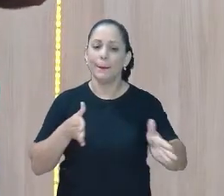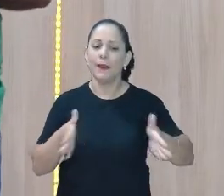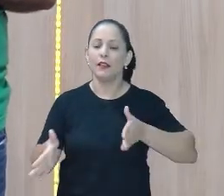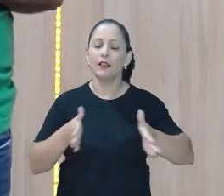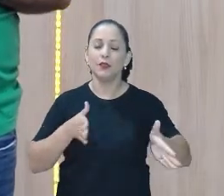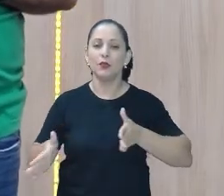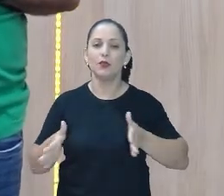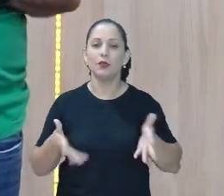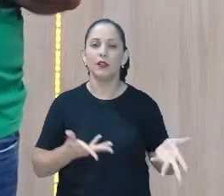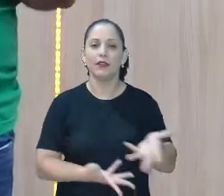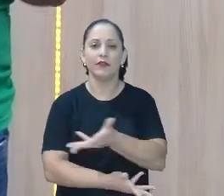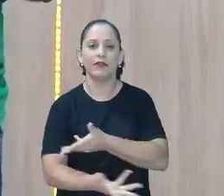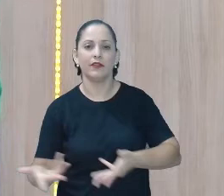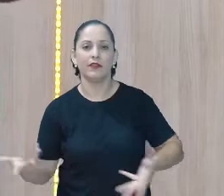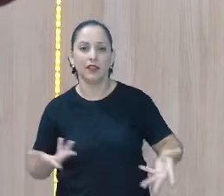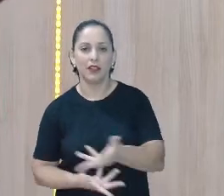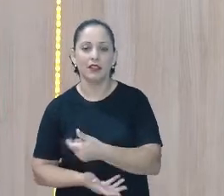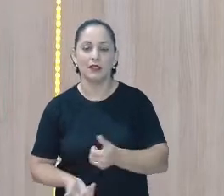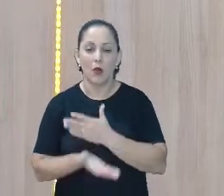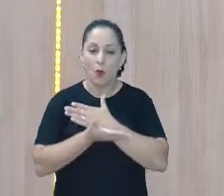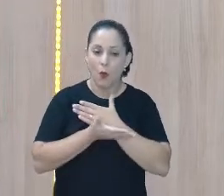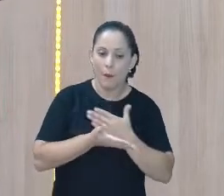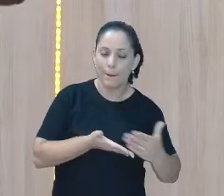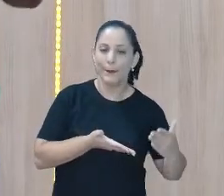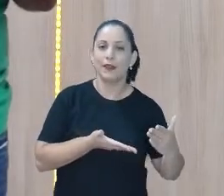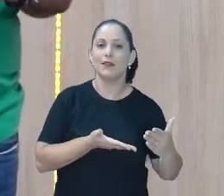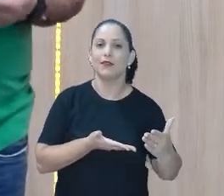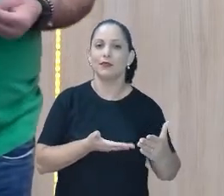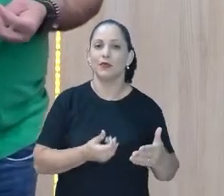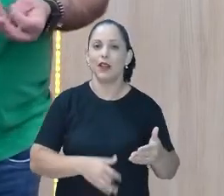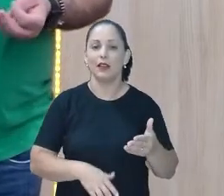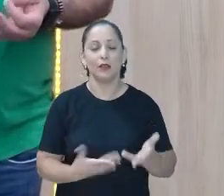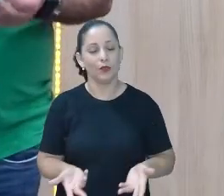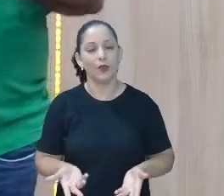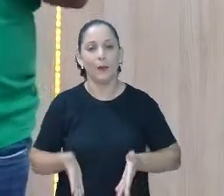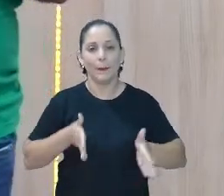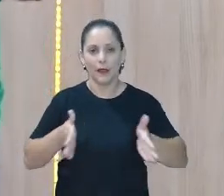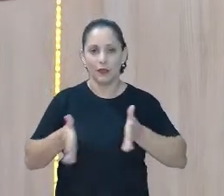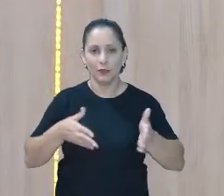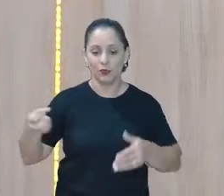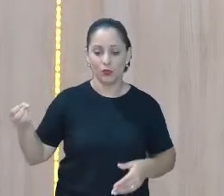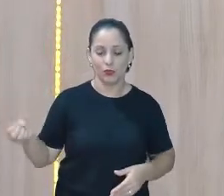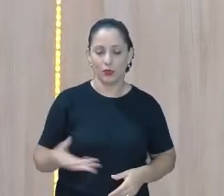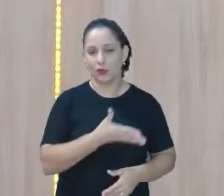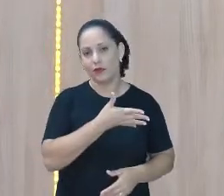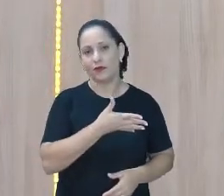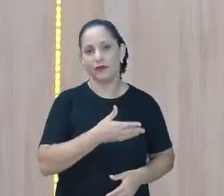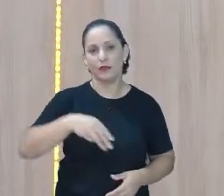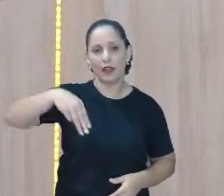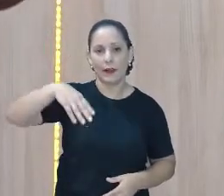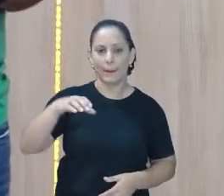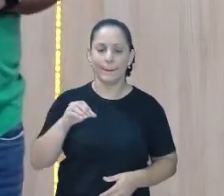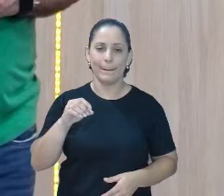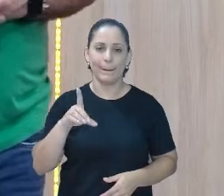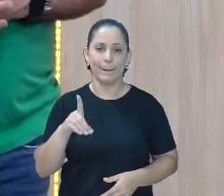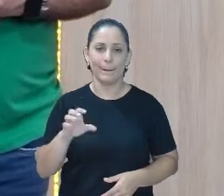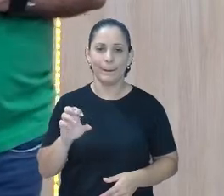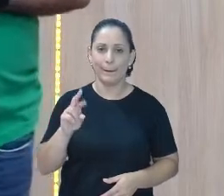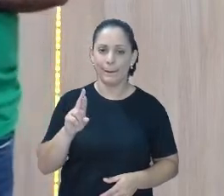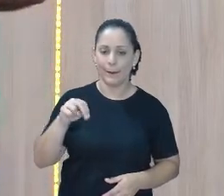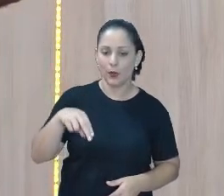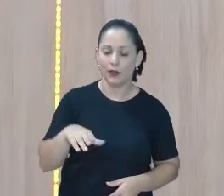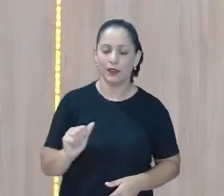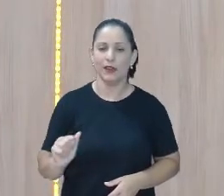vai corresponder ao início, né, da Era Moderna, estudando também nesse intervalo de tempo,